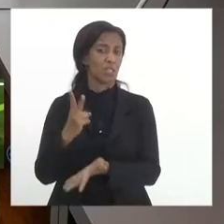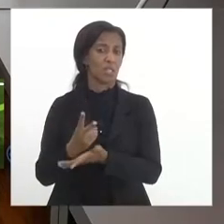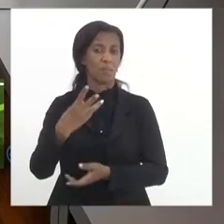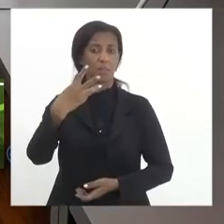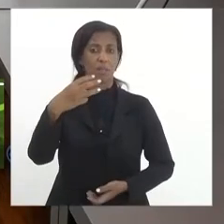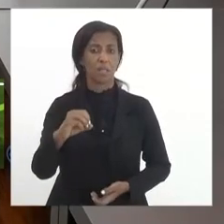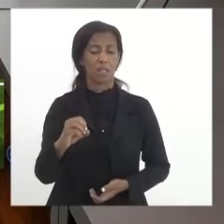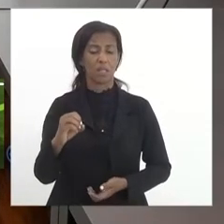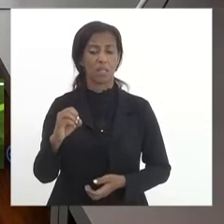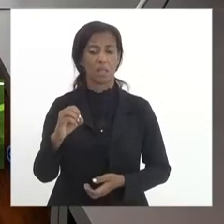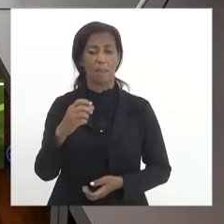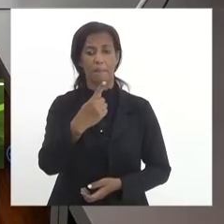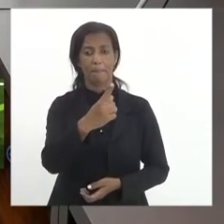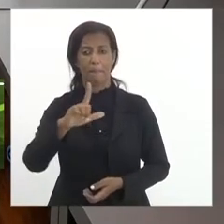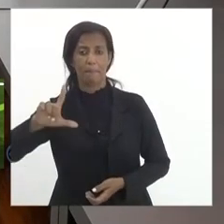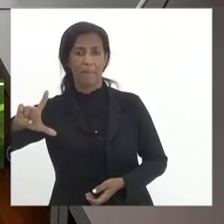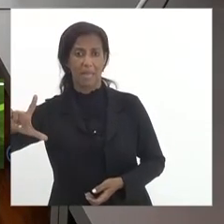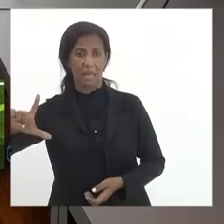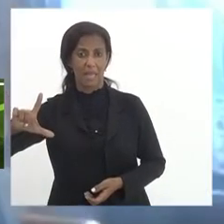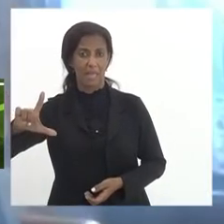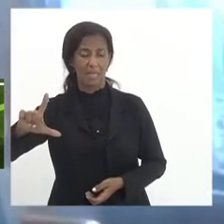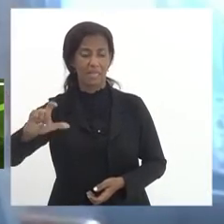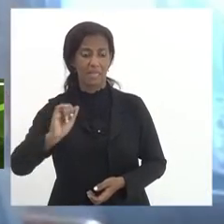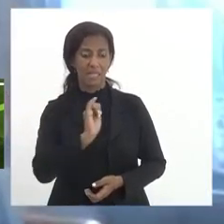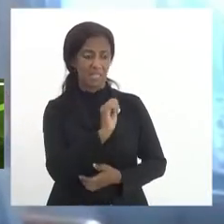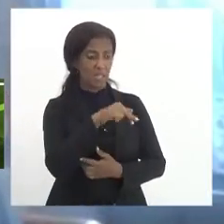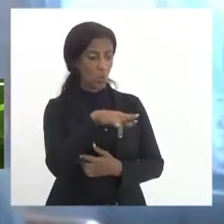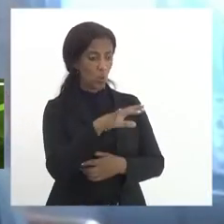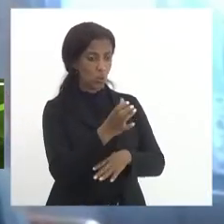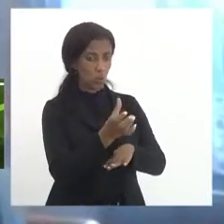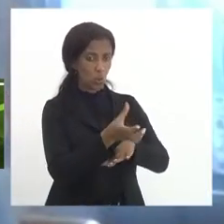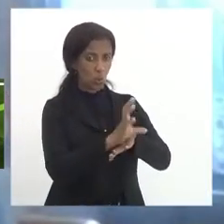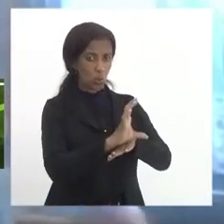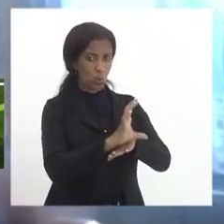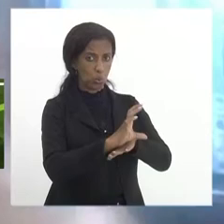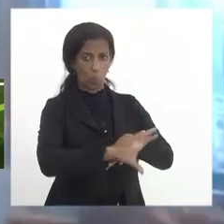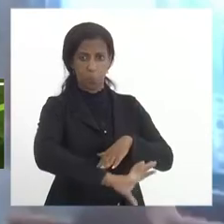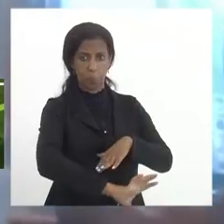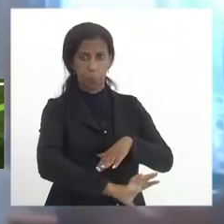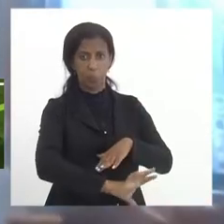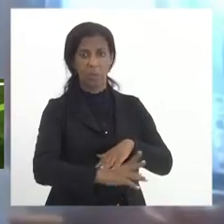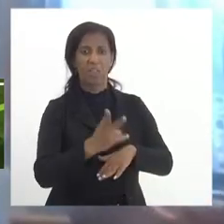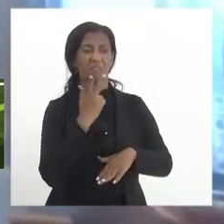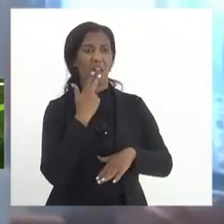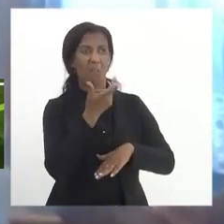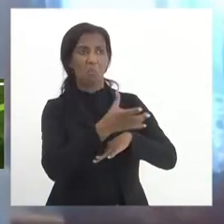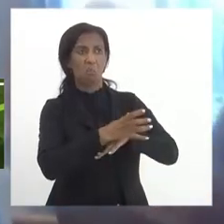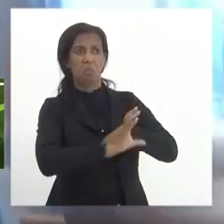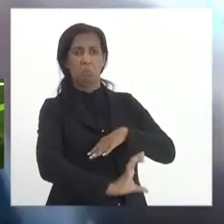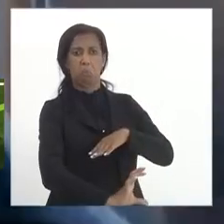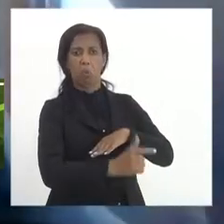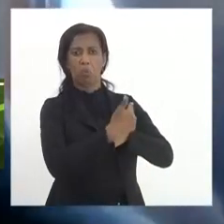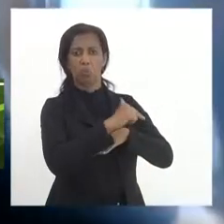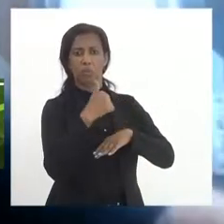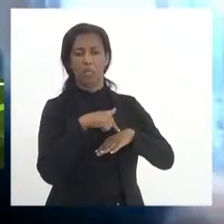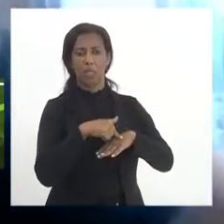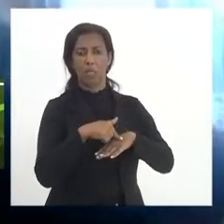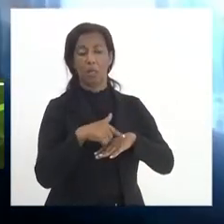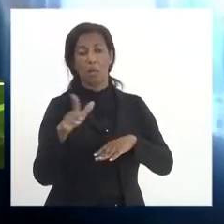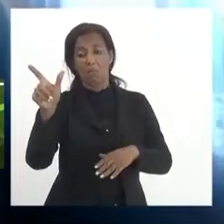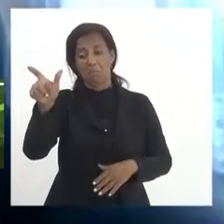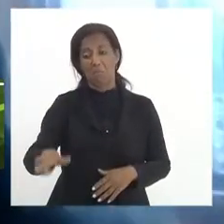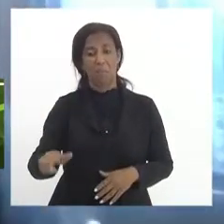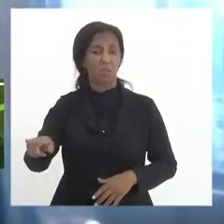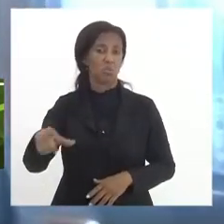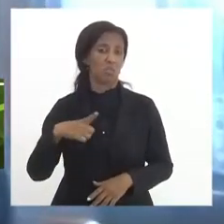são claramente inconstitucionais e sempre se pode dizer, bom, é inconstitucional, mas o sujeito tem o direito